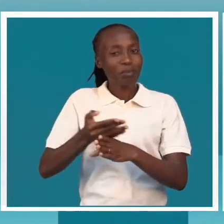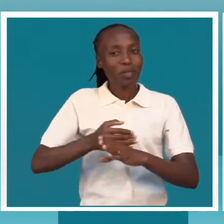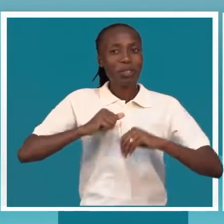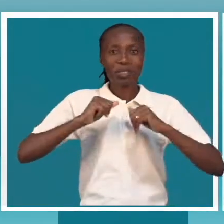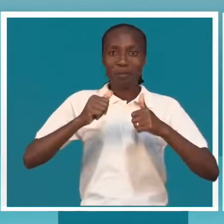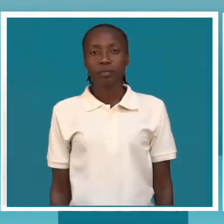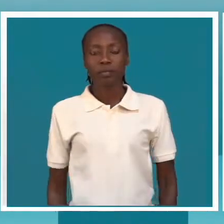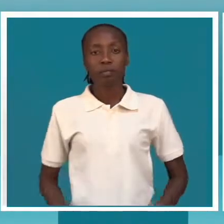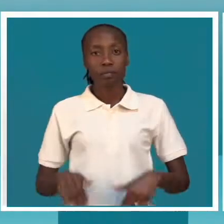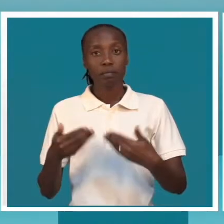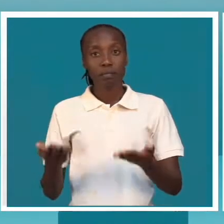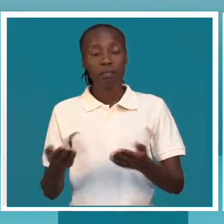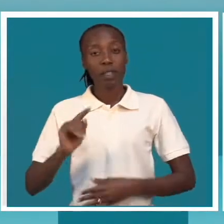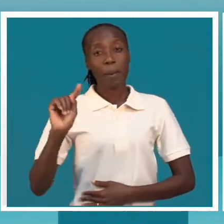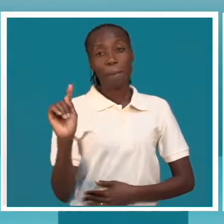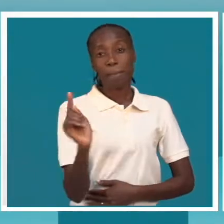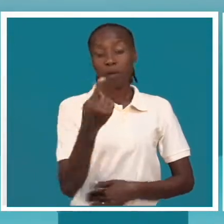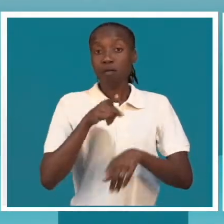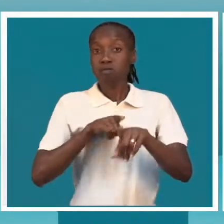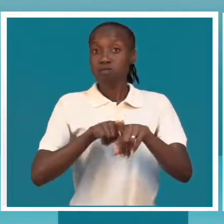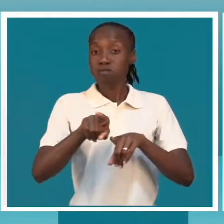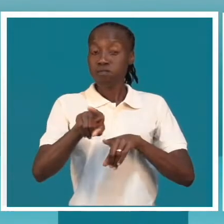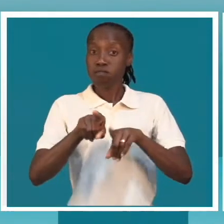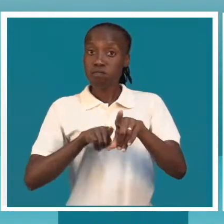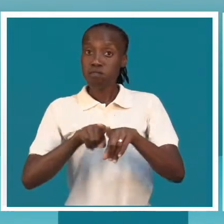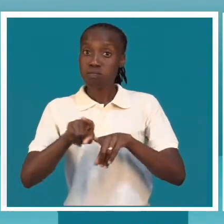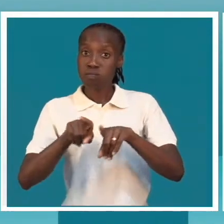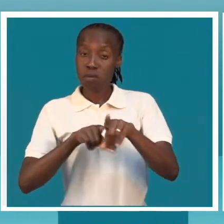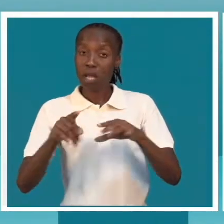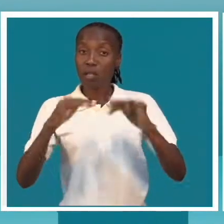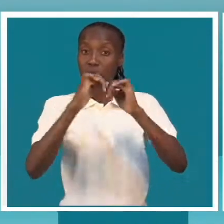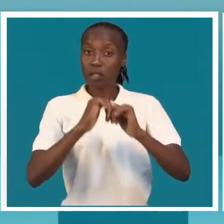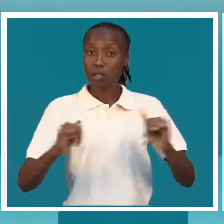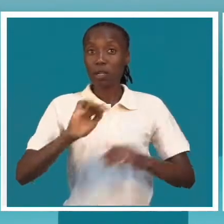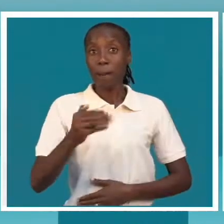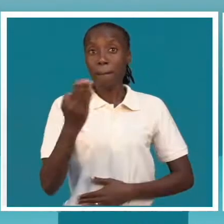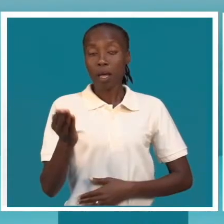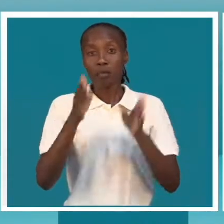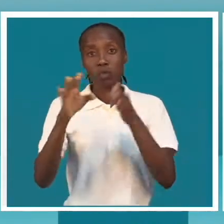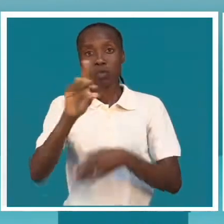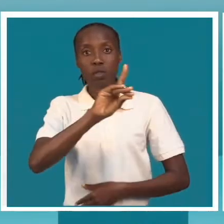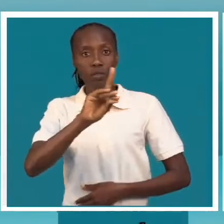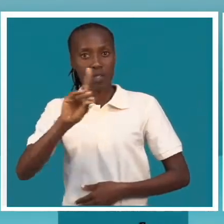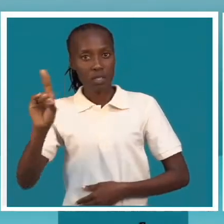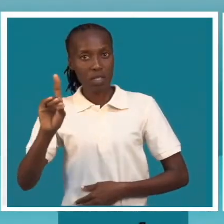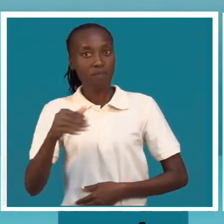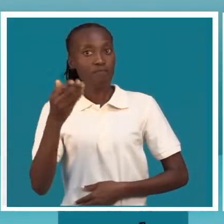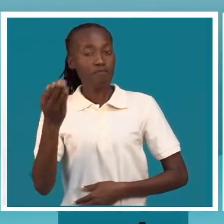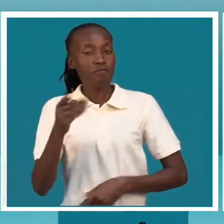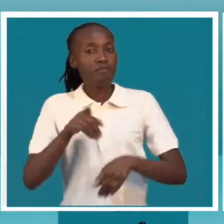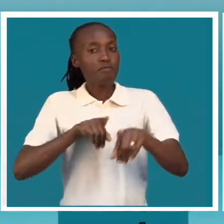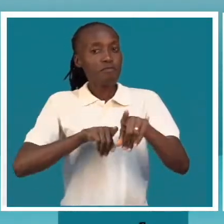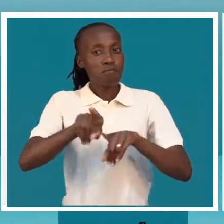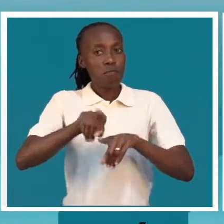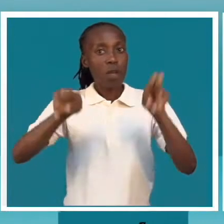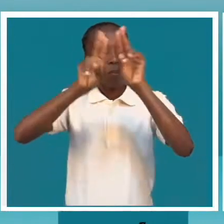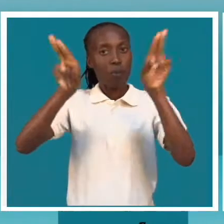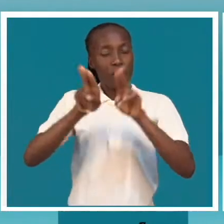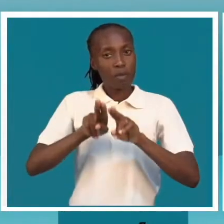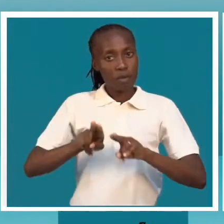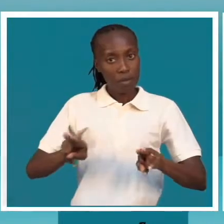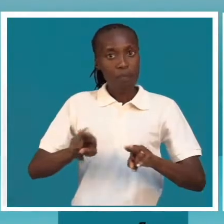muito boa. Esta é a primeira competição feita em Moçambique específica para pessoas com deficiência e ainda é uma competição internacional,